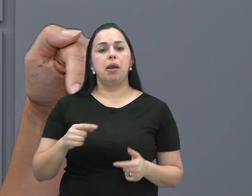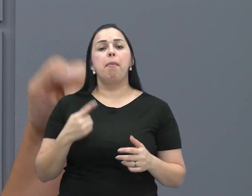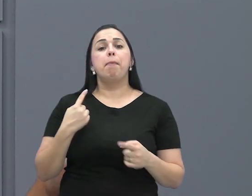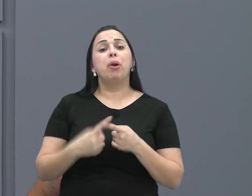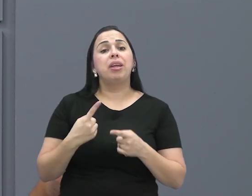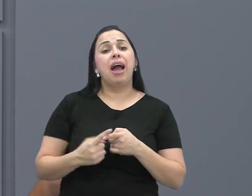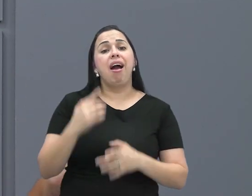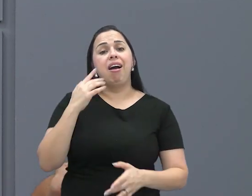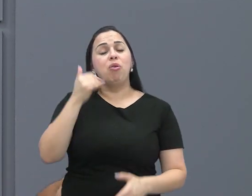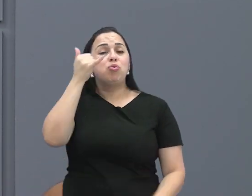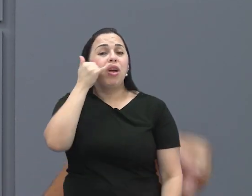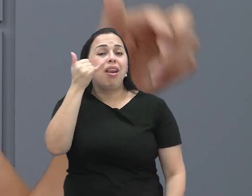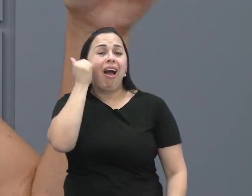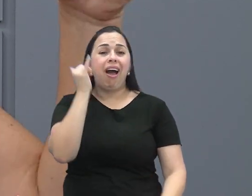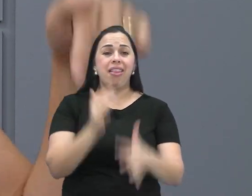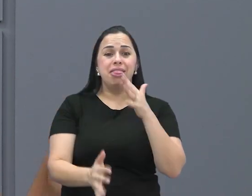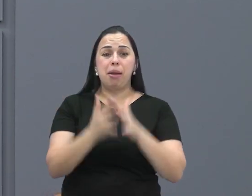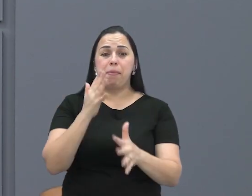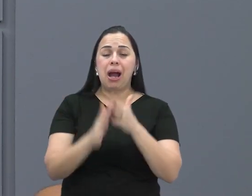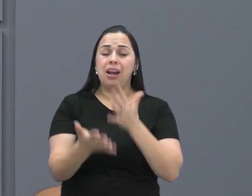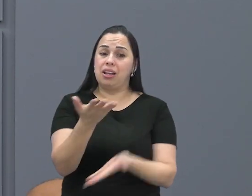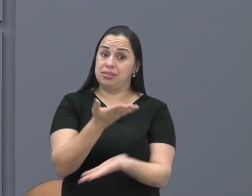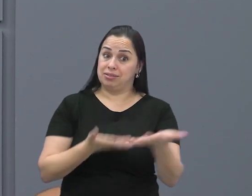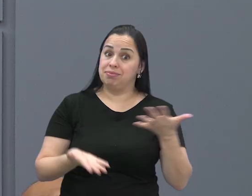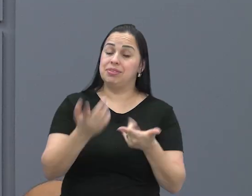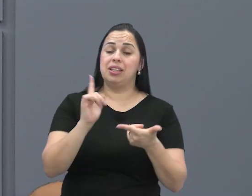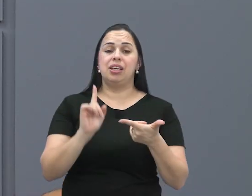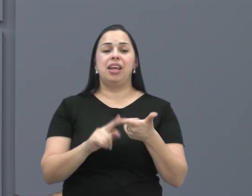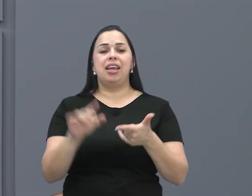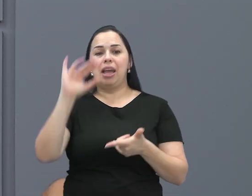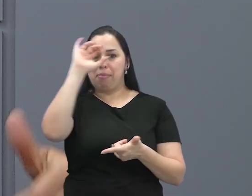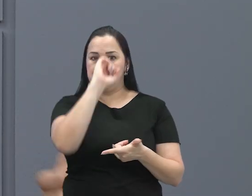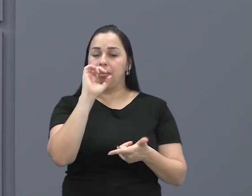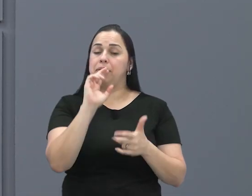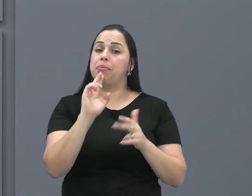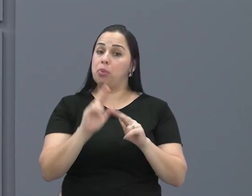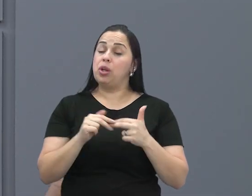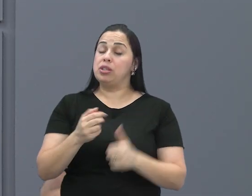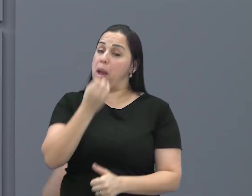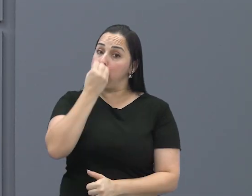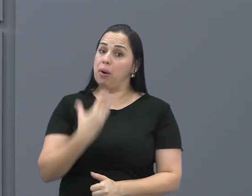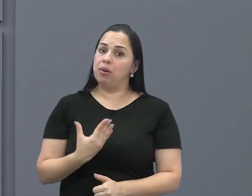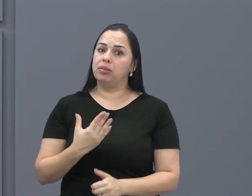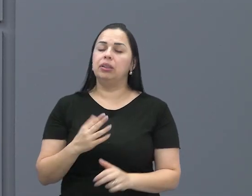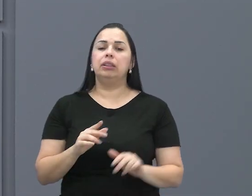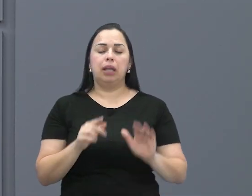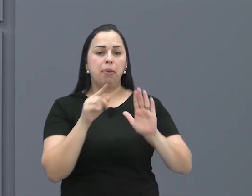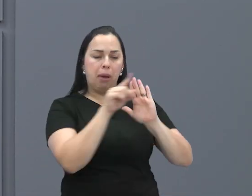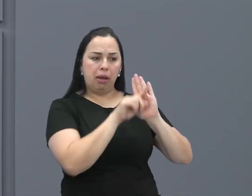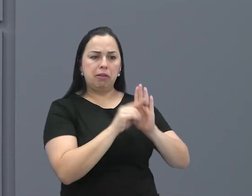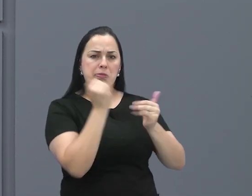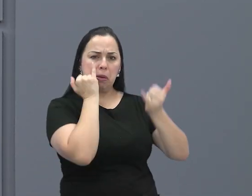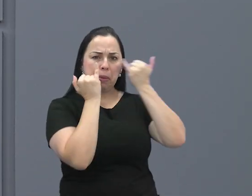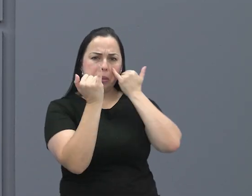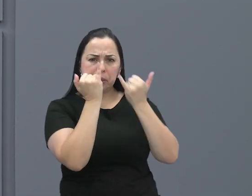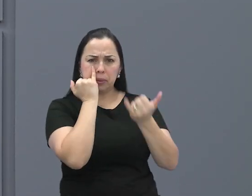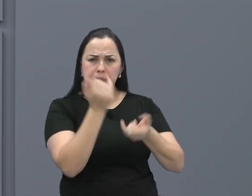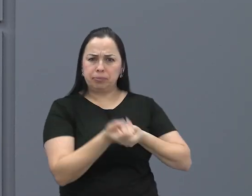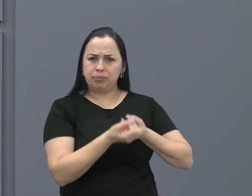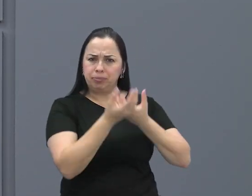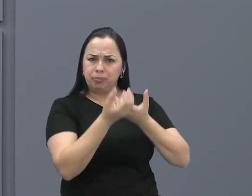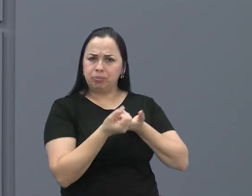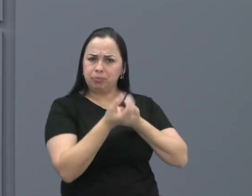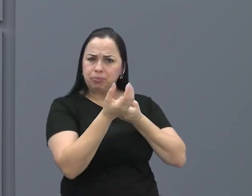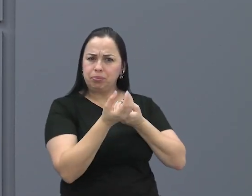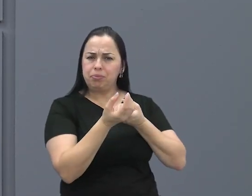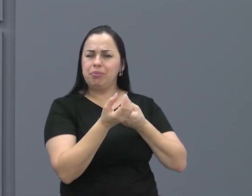que atrapalha a aprendizagem, atrapalha a socialização, eu acho que é válido. Tanto é que tem um dado,